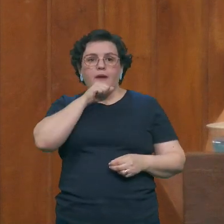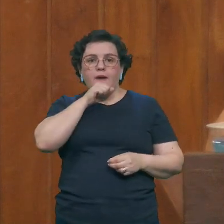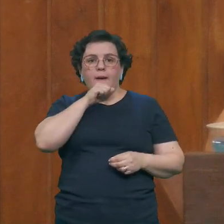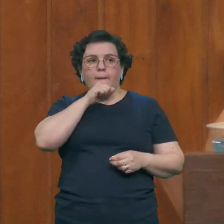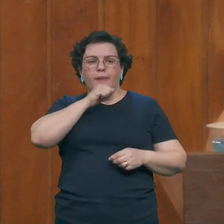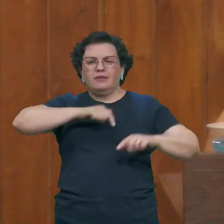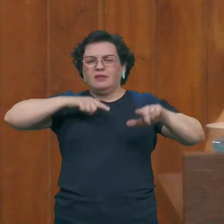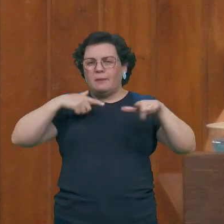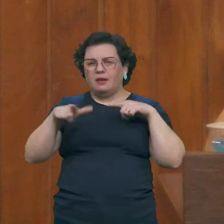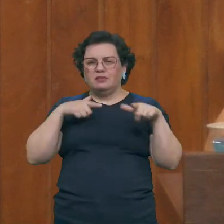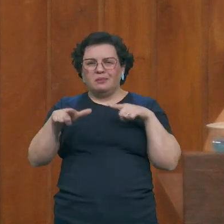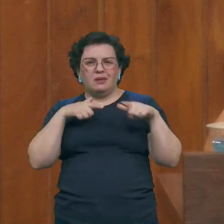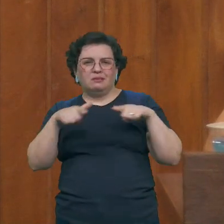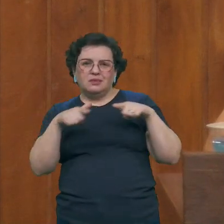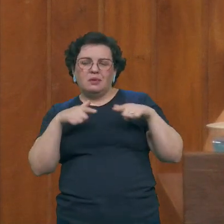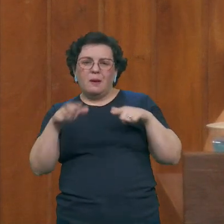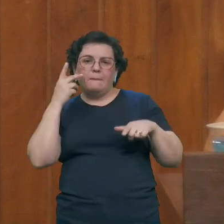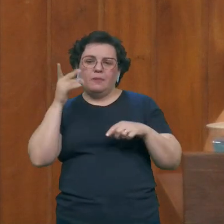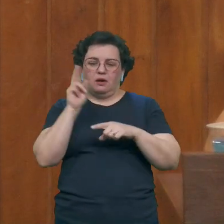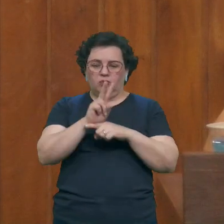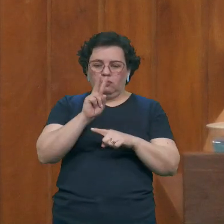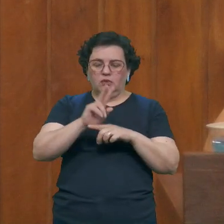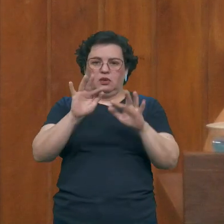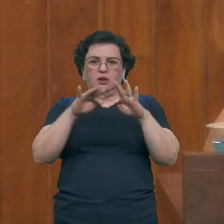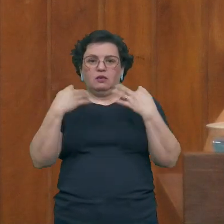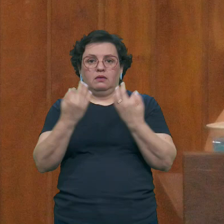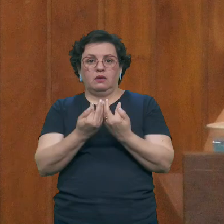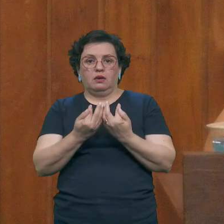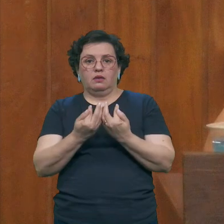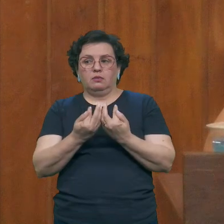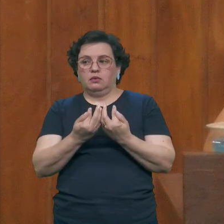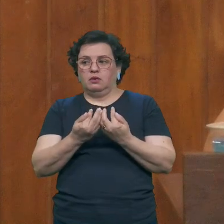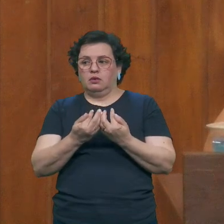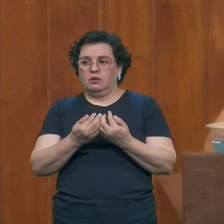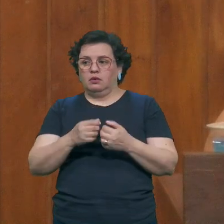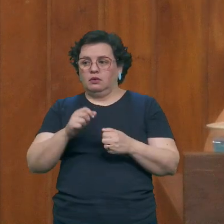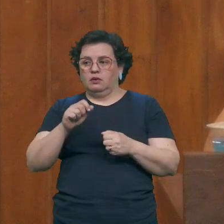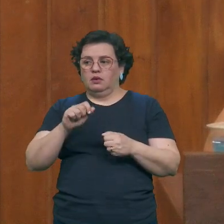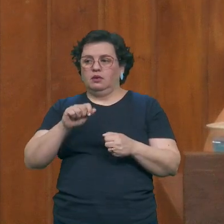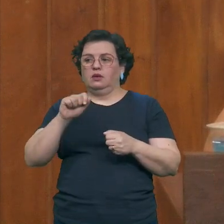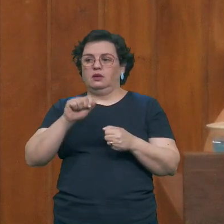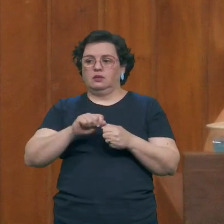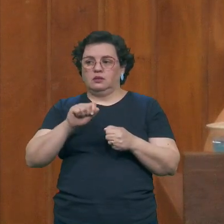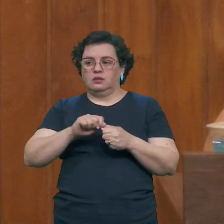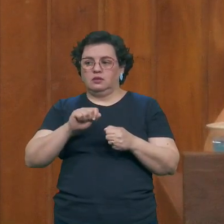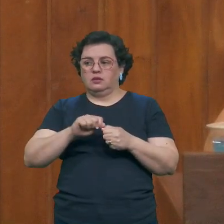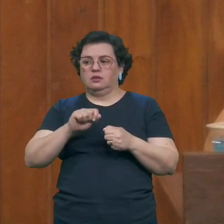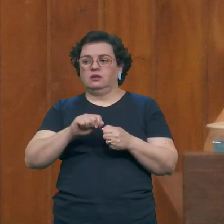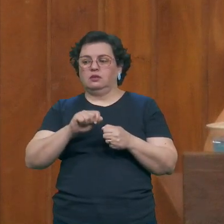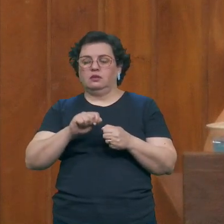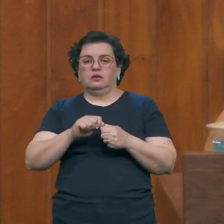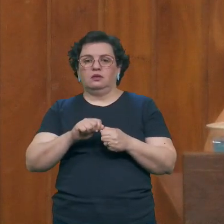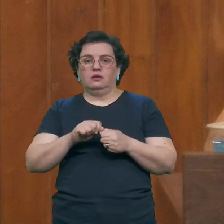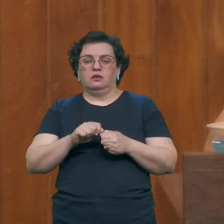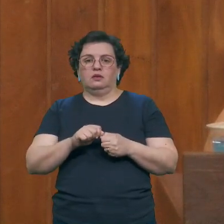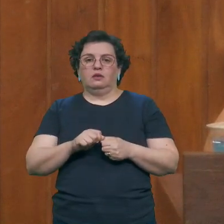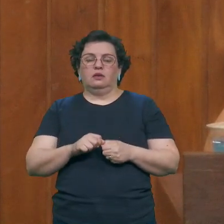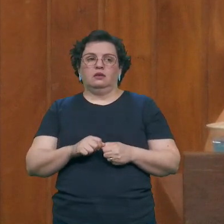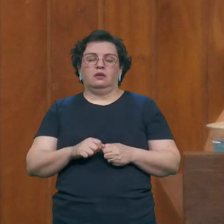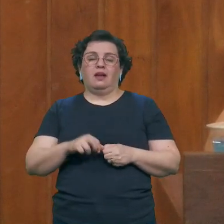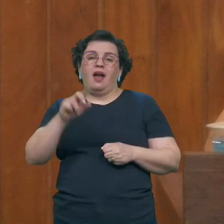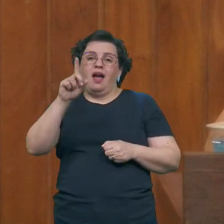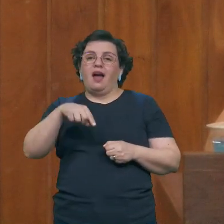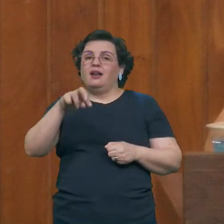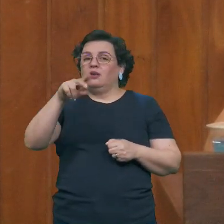mil para amparar a sua família, formada por 4 filhos, era pai e mãe, e, ao mesmo tempo, com